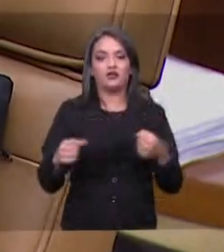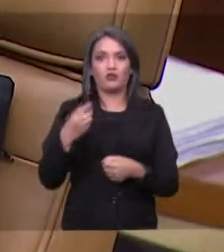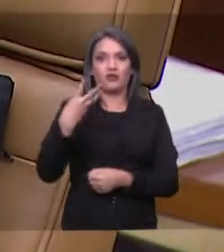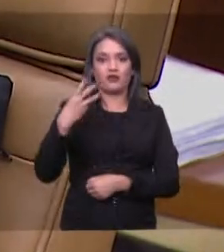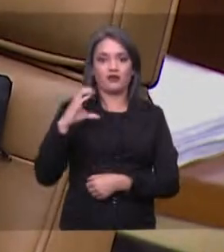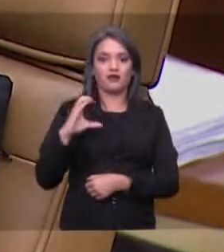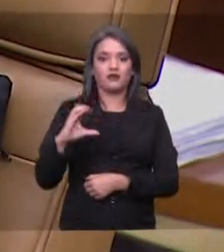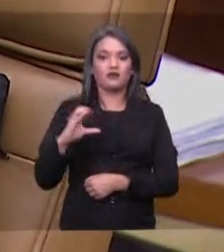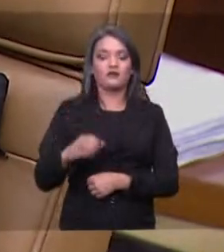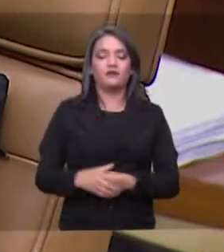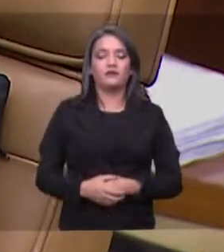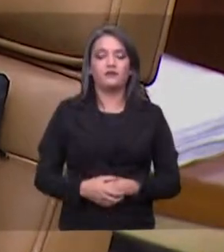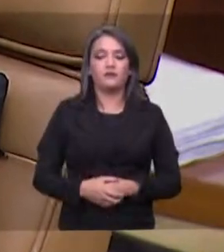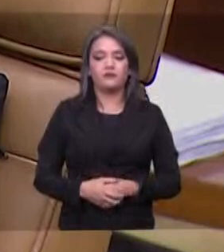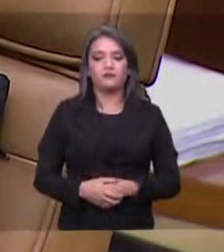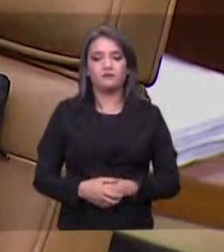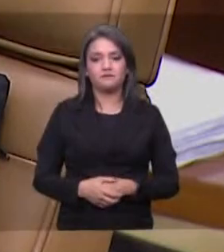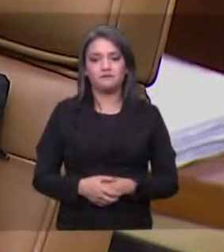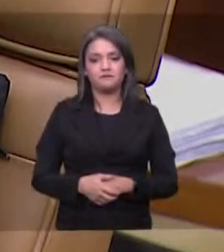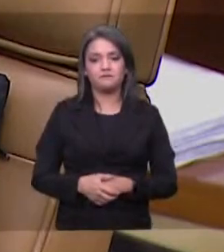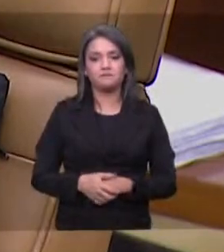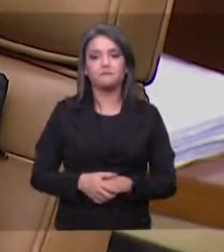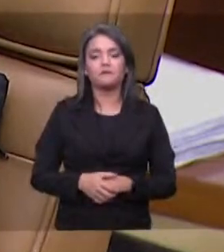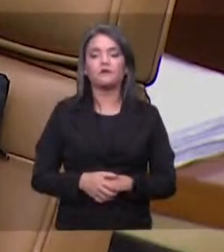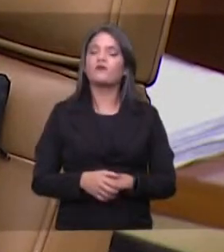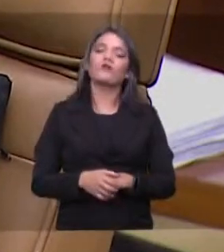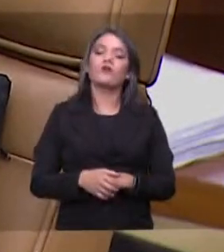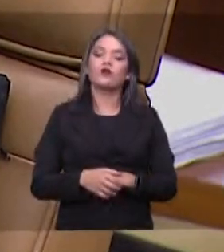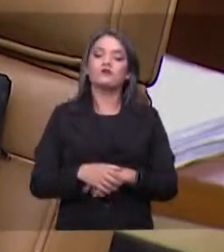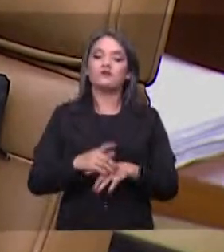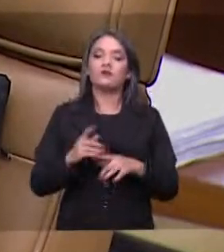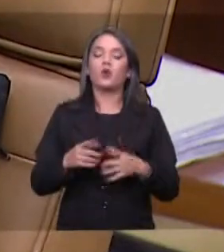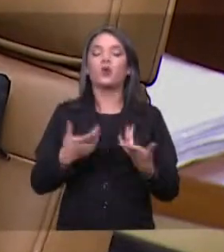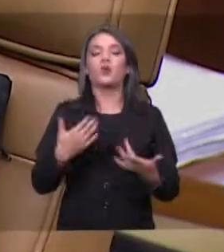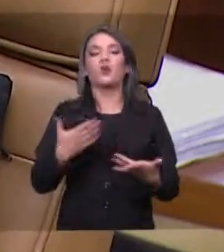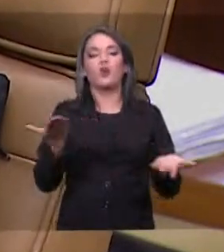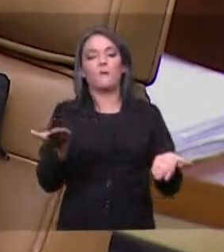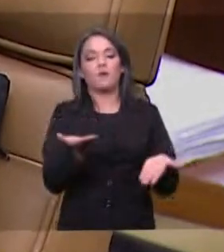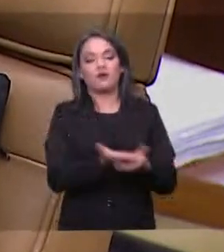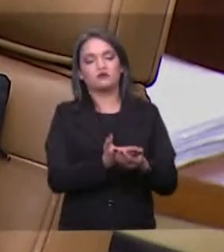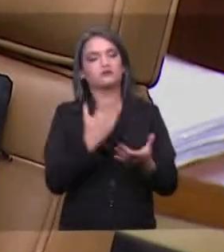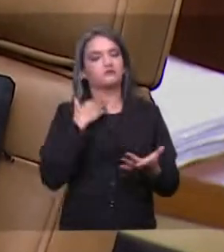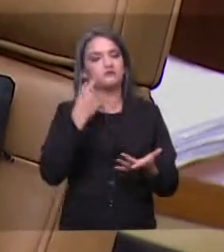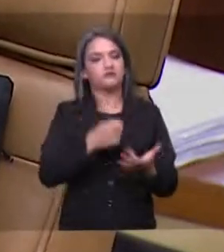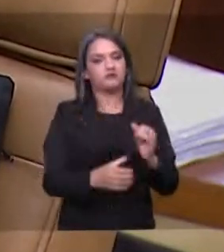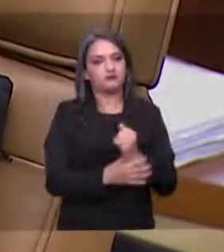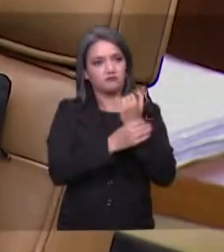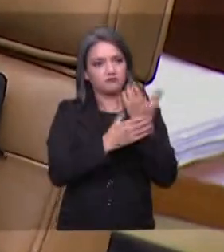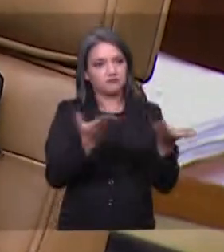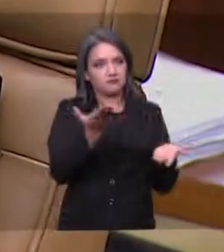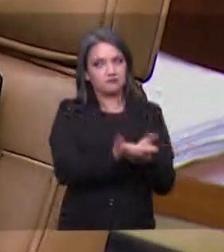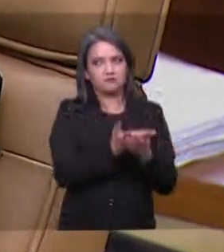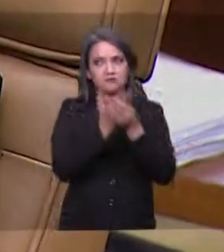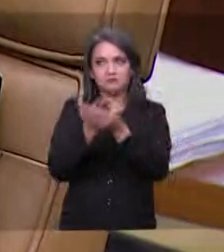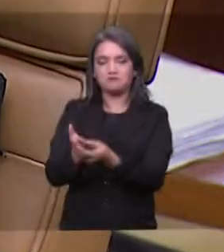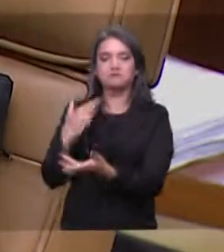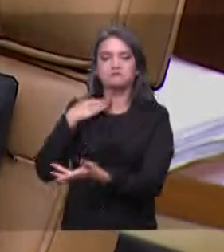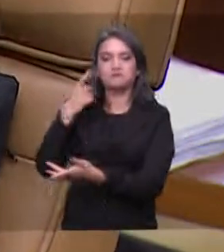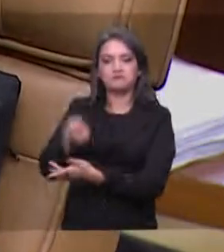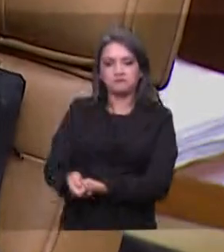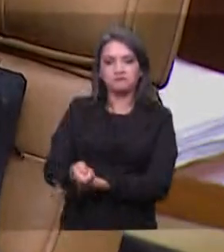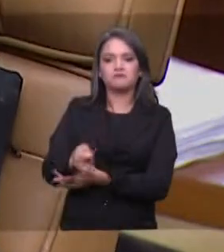3C. Os autos comprovando a matéria de competência do juiz de garantia poderão ser remetidos ao juiz da instrução. E